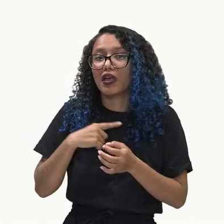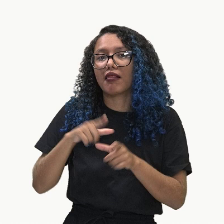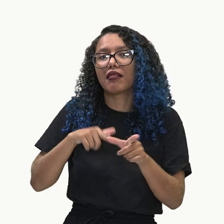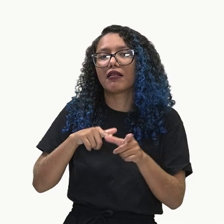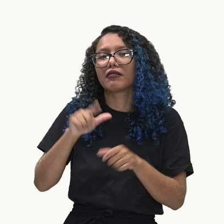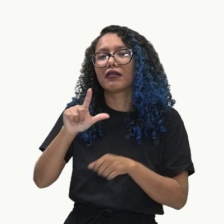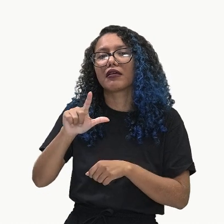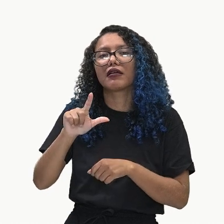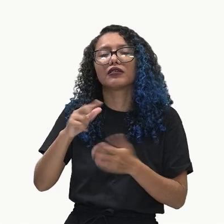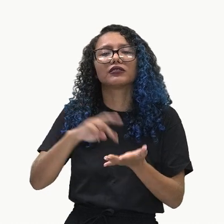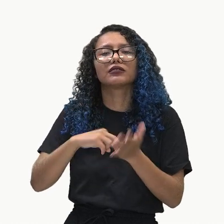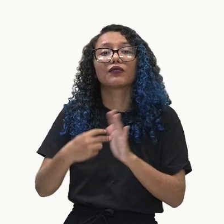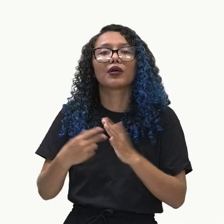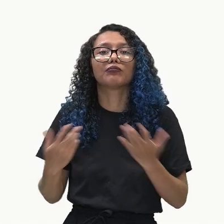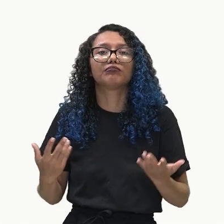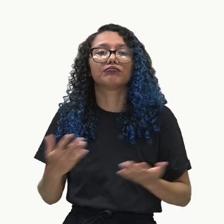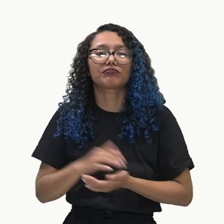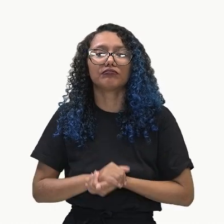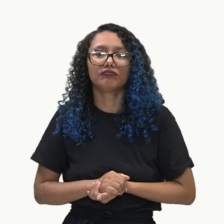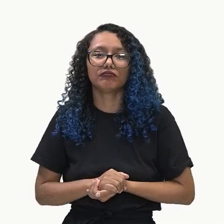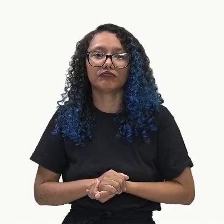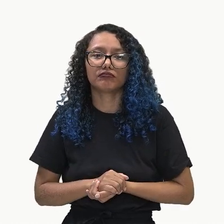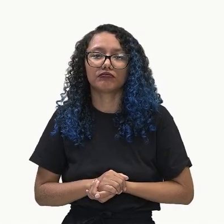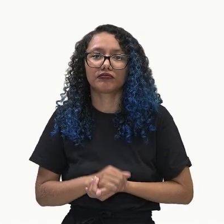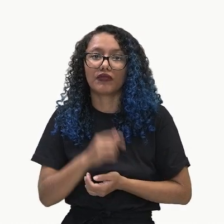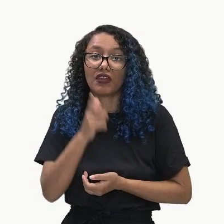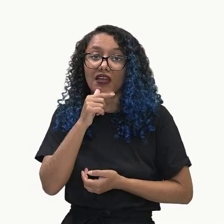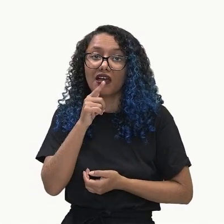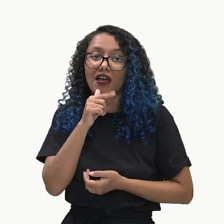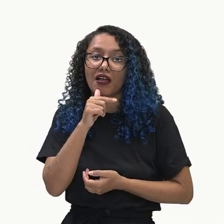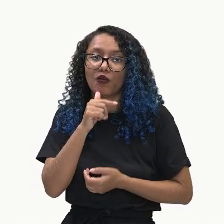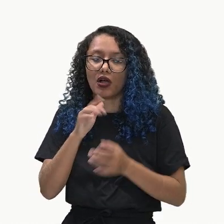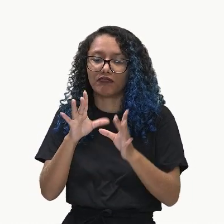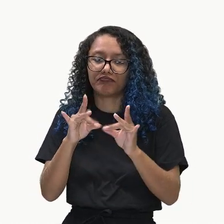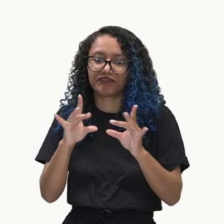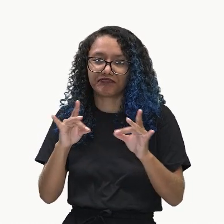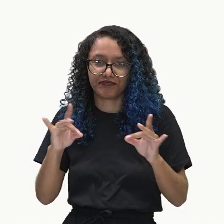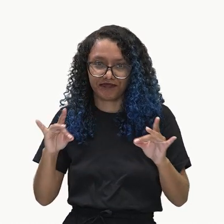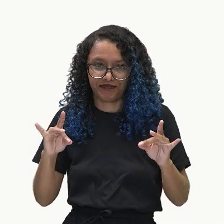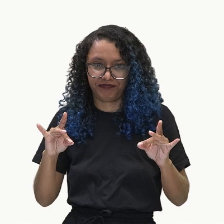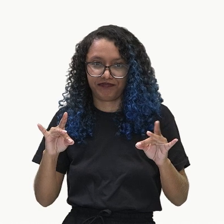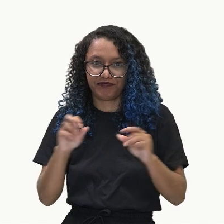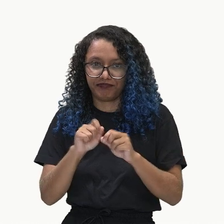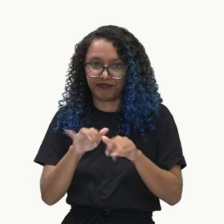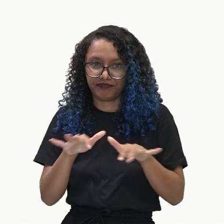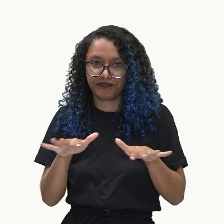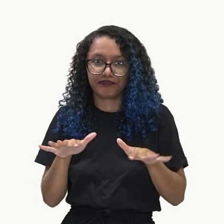isso, professora? É porque a água está no estado líquido.